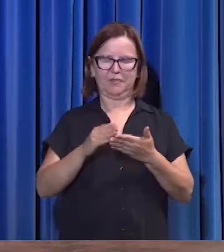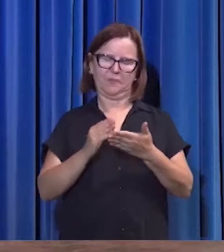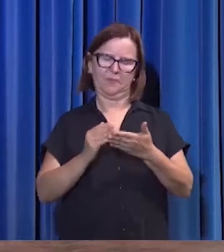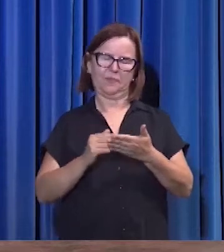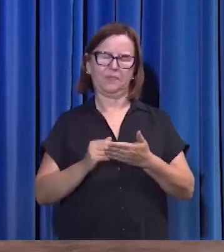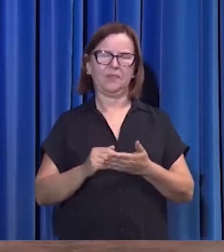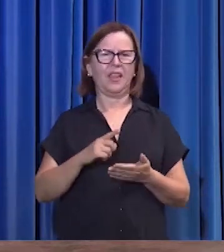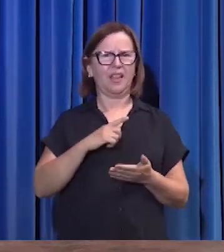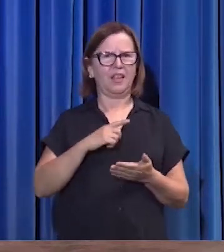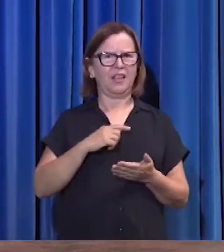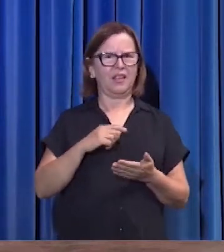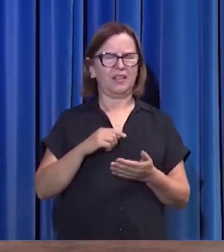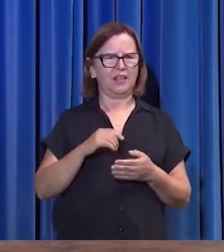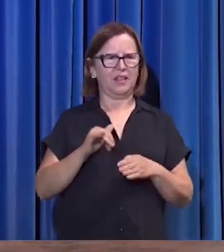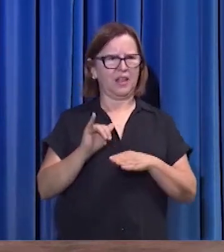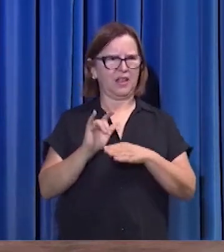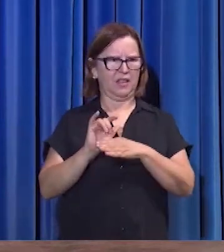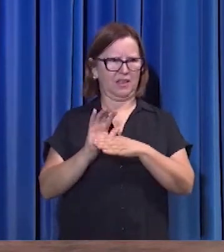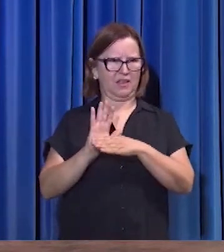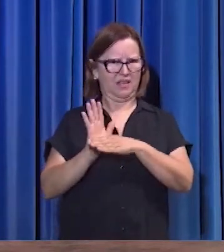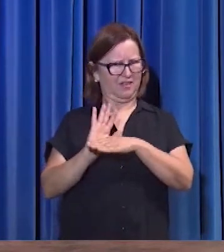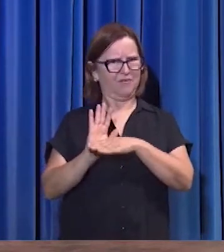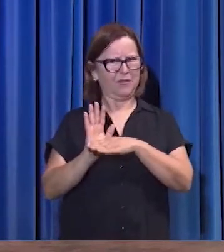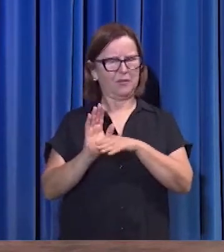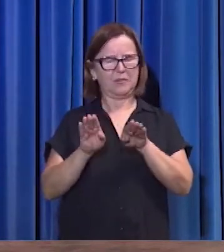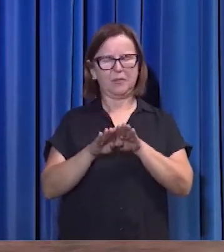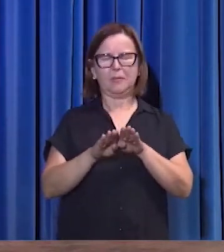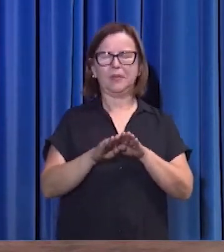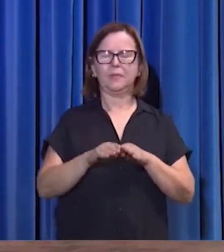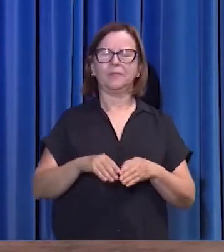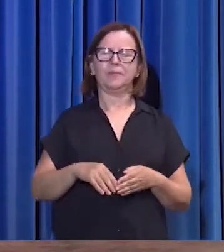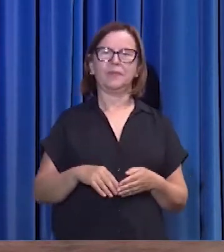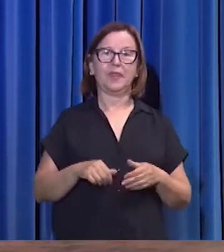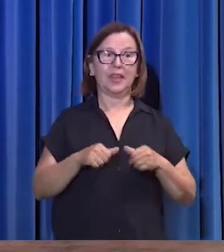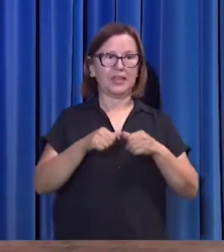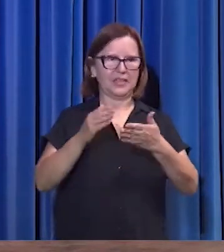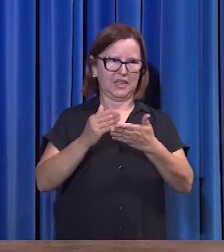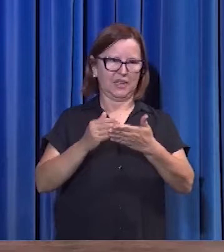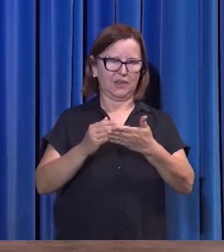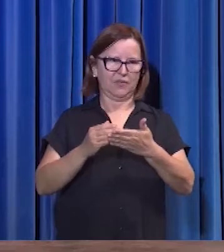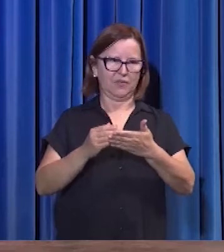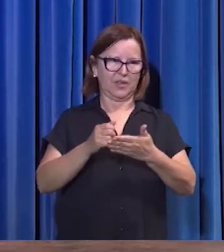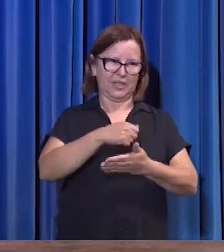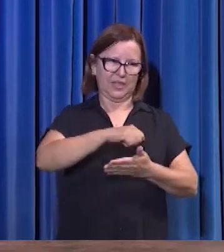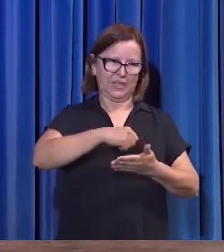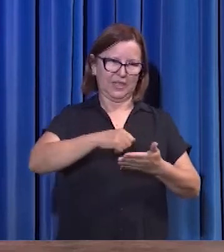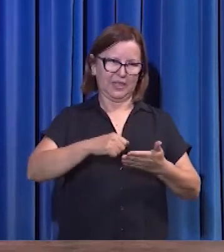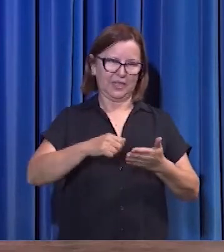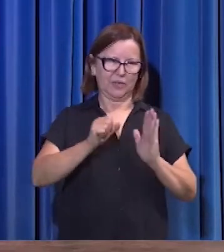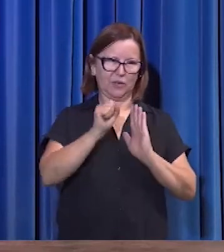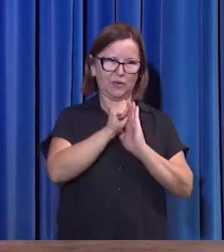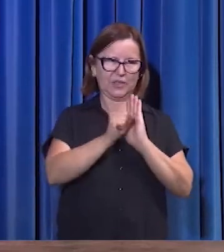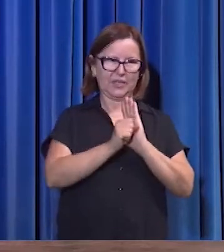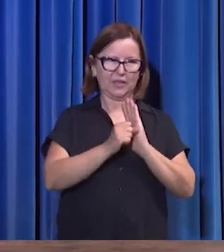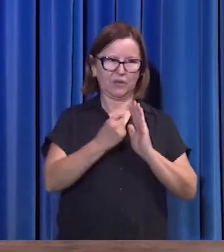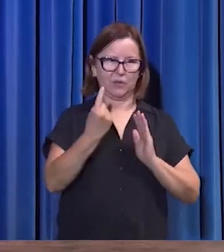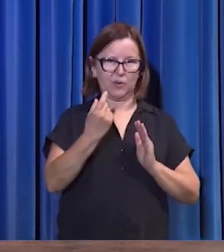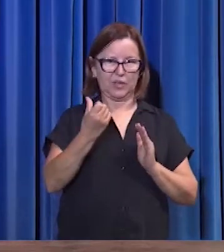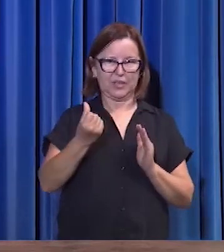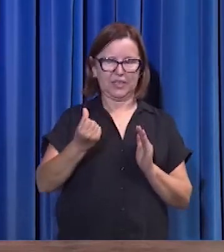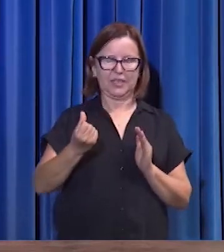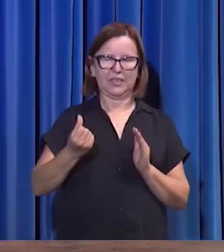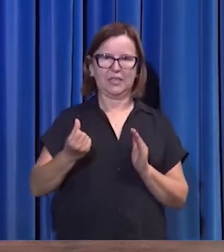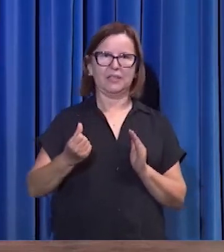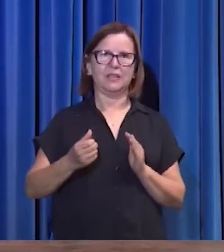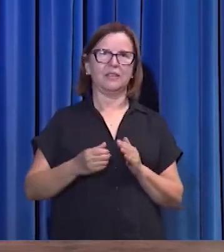dele, e é um livro extraordinário. Ele foi escrito no século XVI, mas é muito